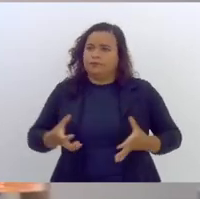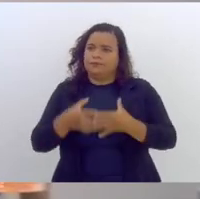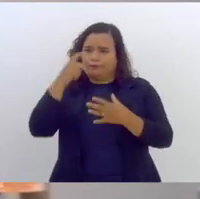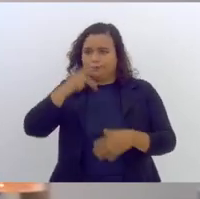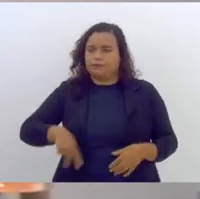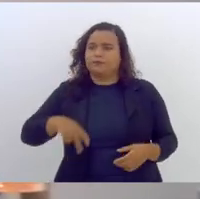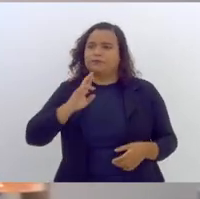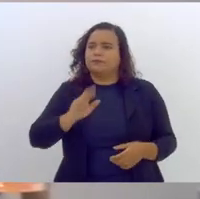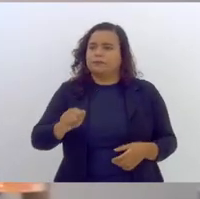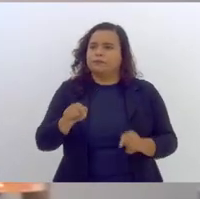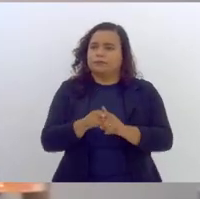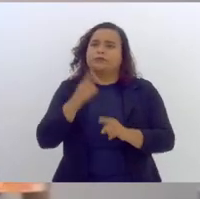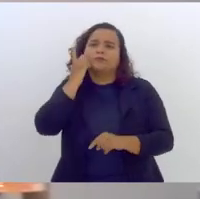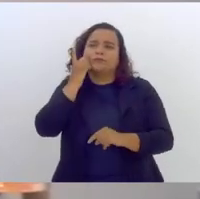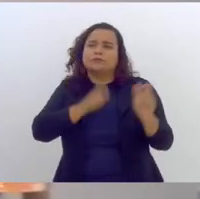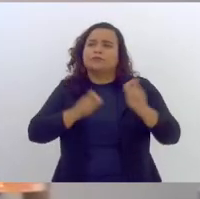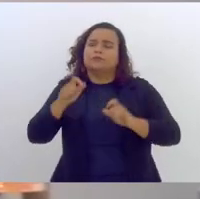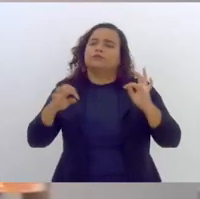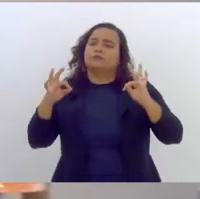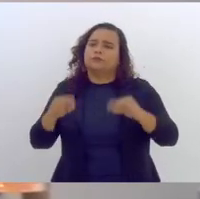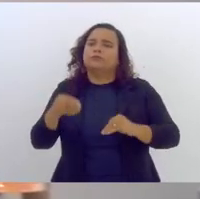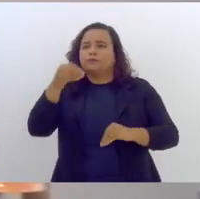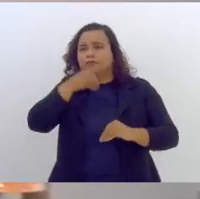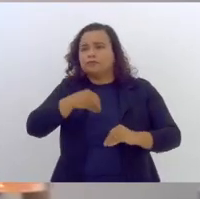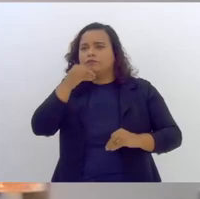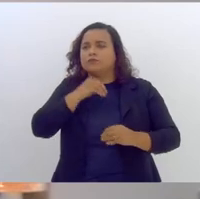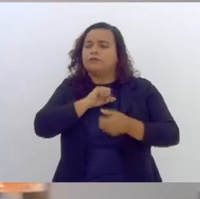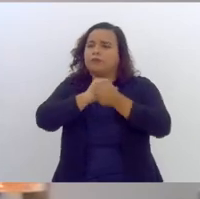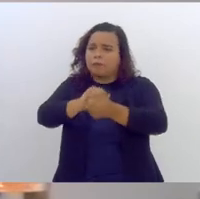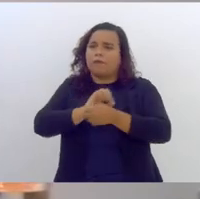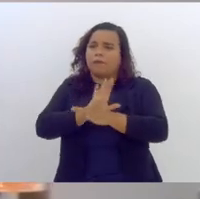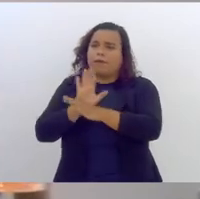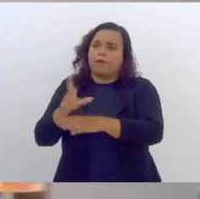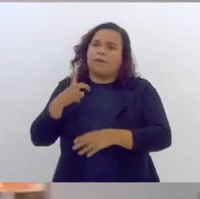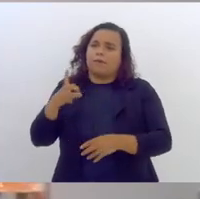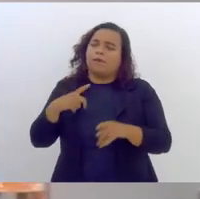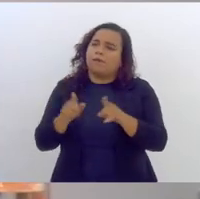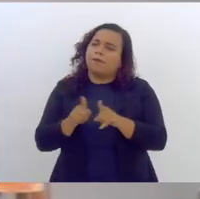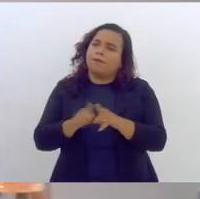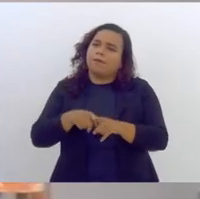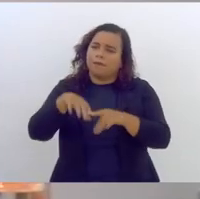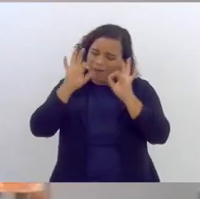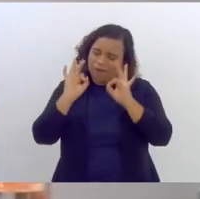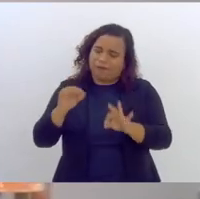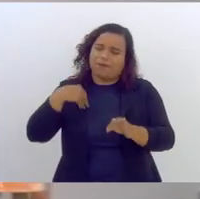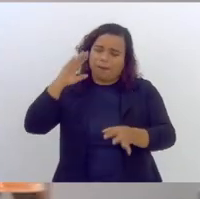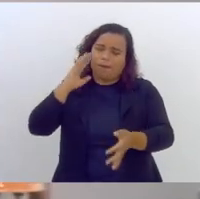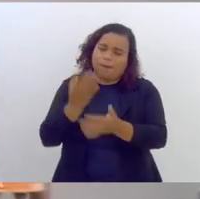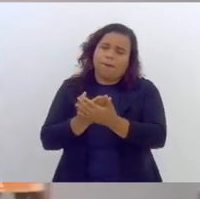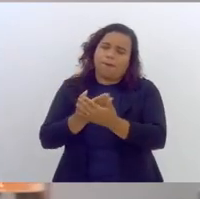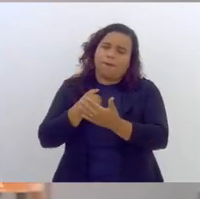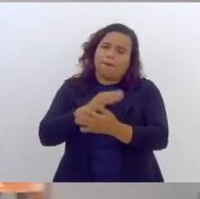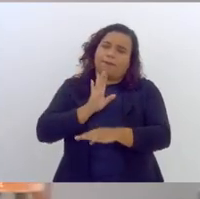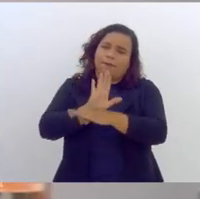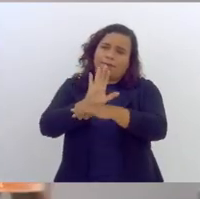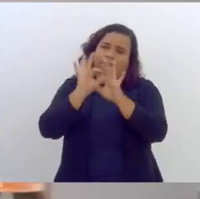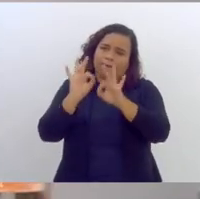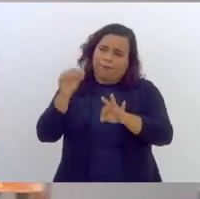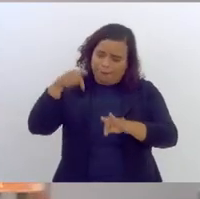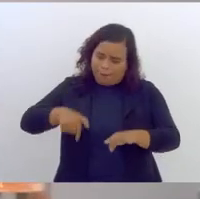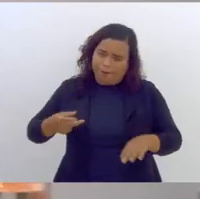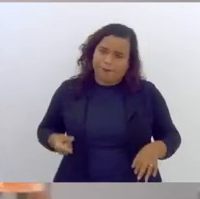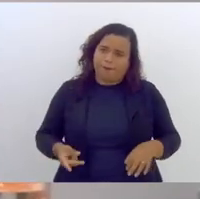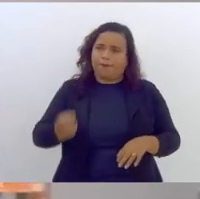Rodrigo aos nossos deputados pela oportunidade de estar aqui contribuindo e podem contar comigo sim né daqui para sempre